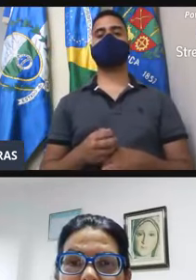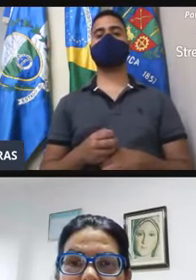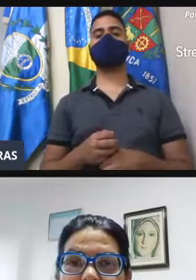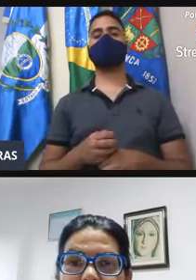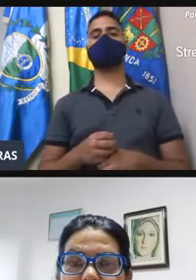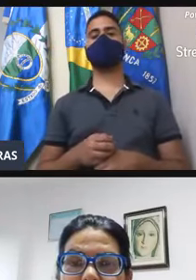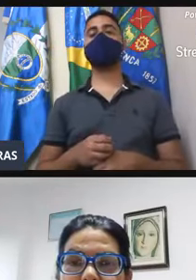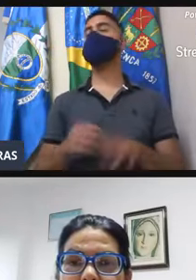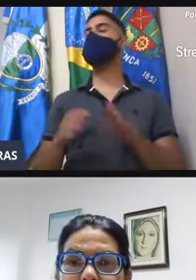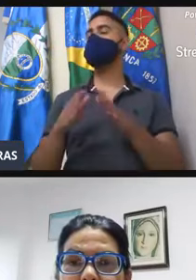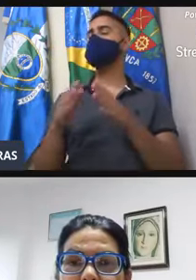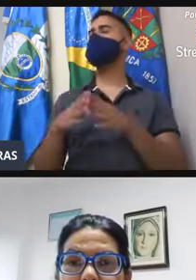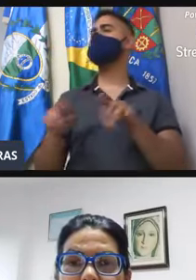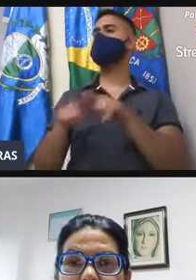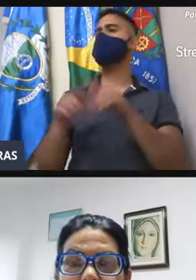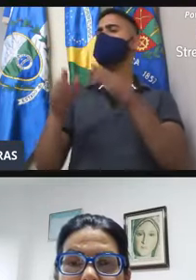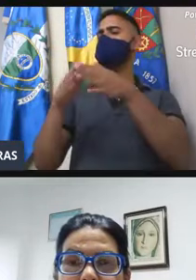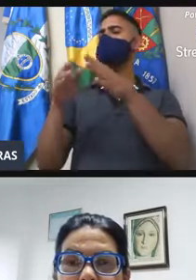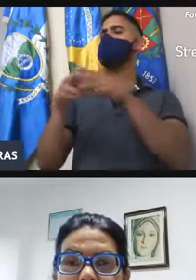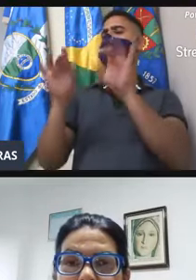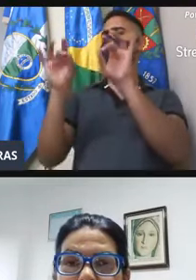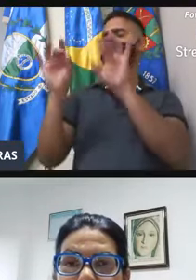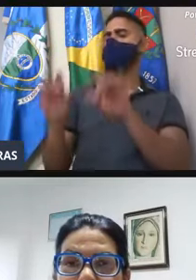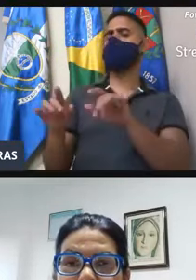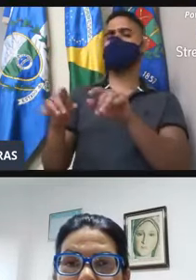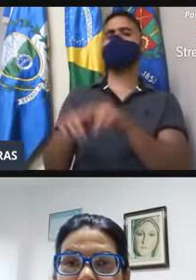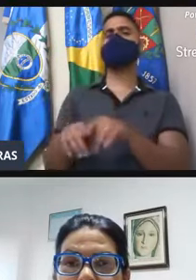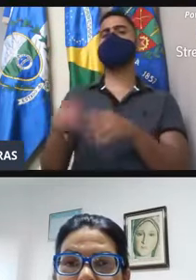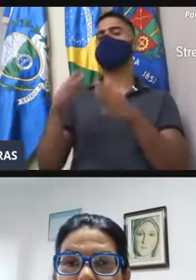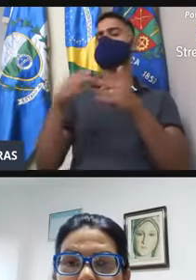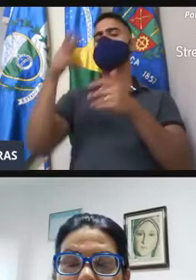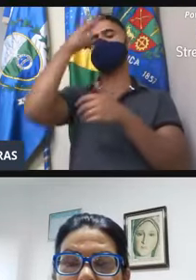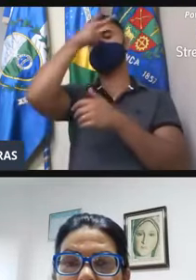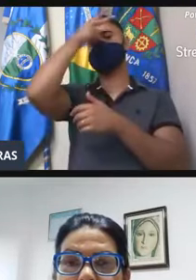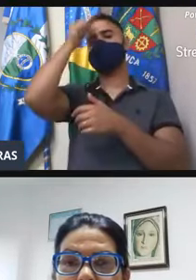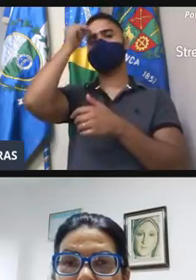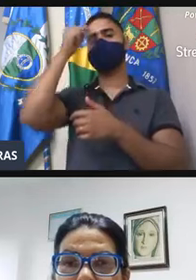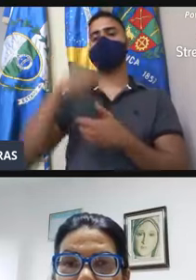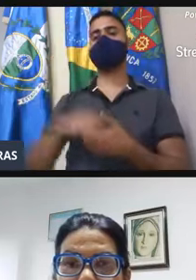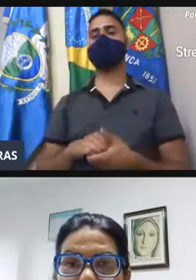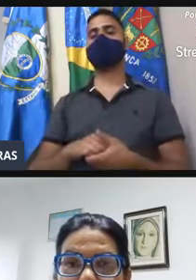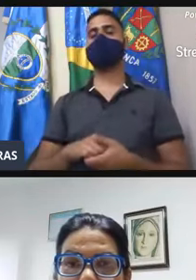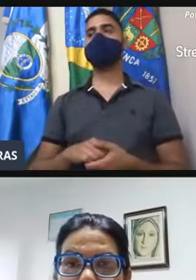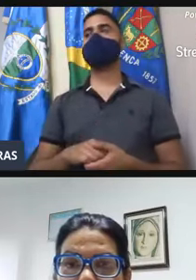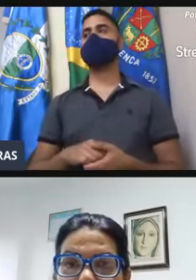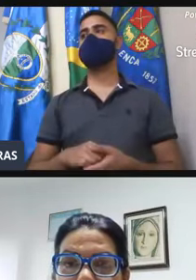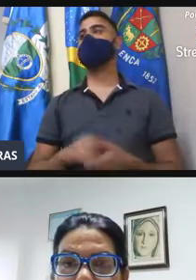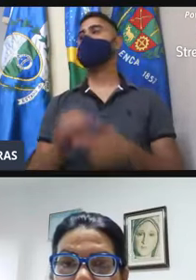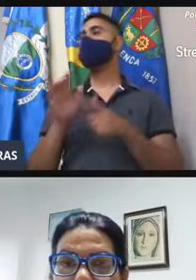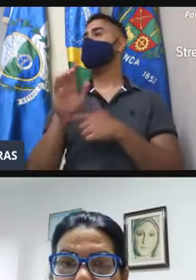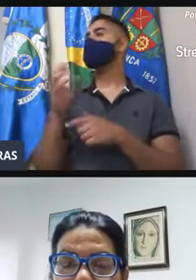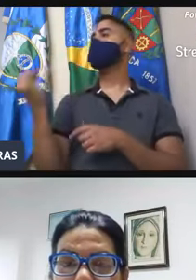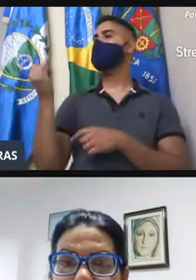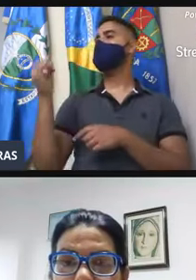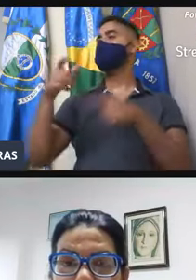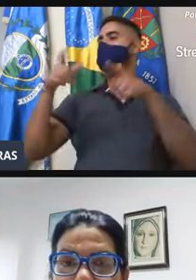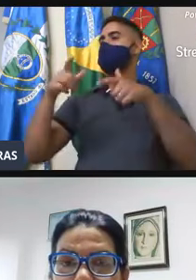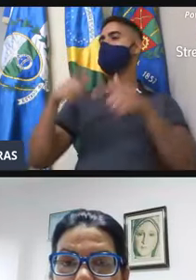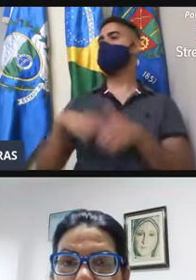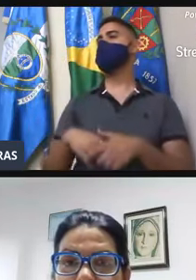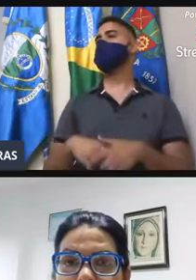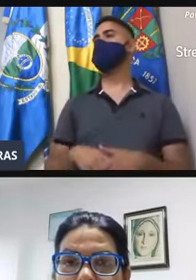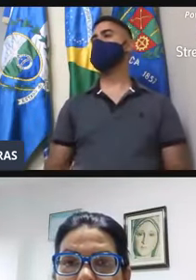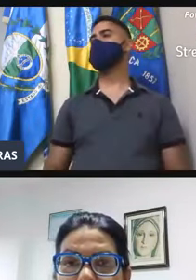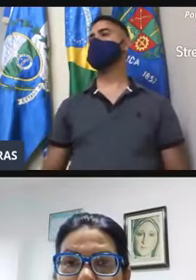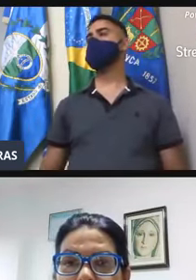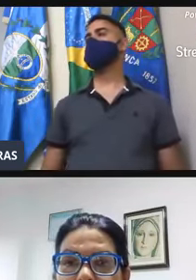prefeito, especial ao pleito, uma vez que nem o outro atentou-se para a necessidade daqueles moradores e trabalhadores. Essa indicação de nome e relevância para aquela localidade. Sala das